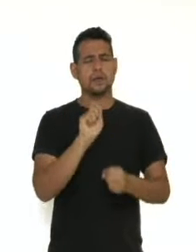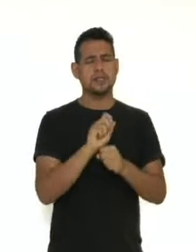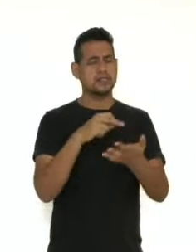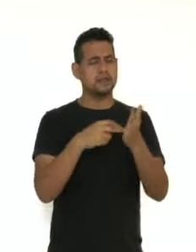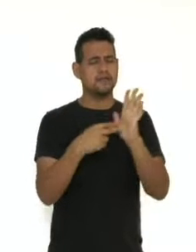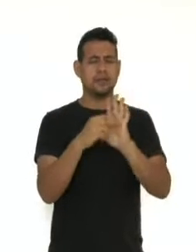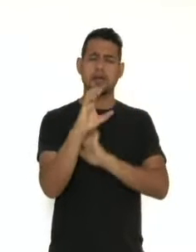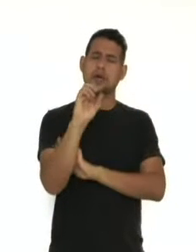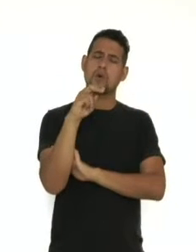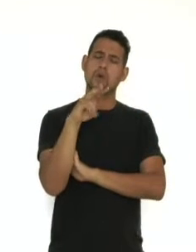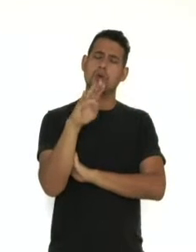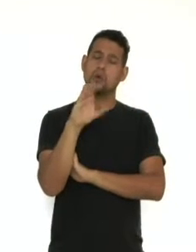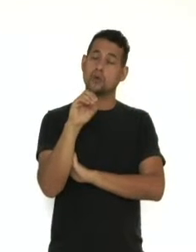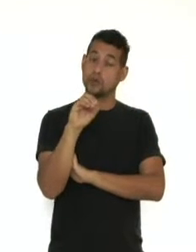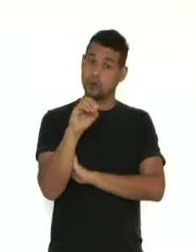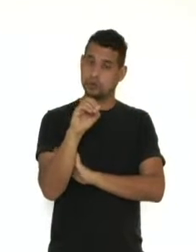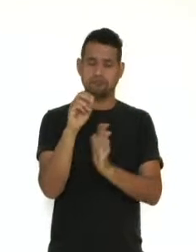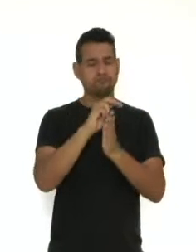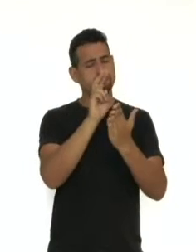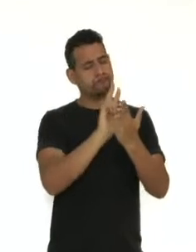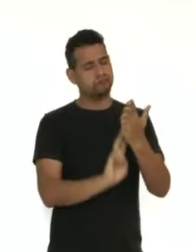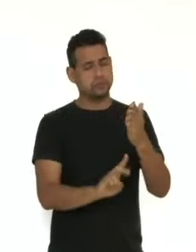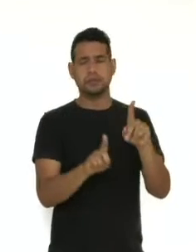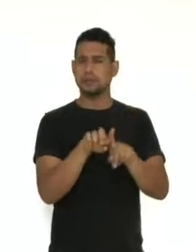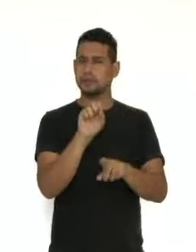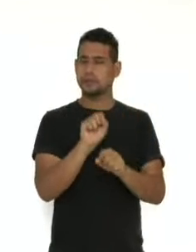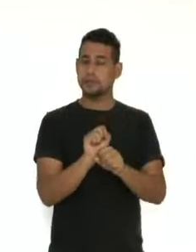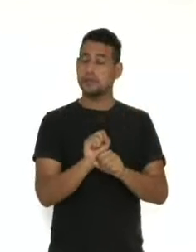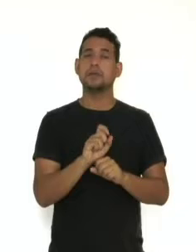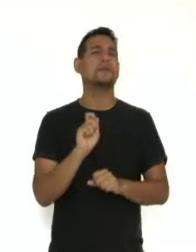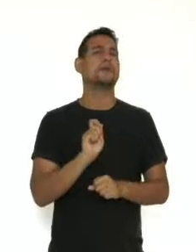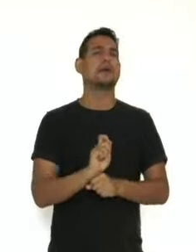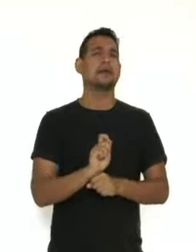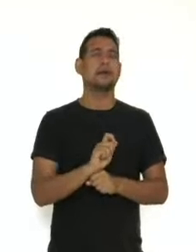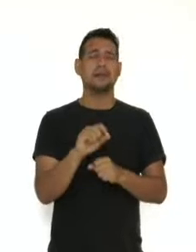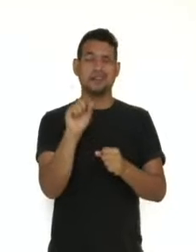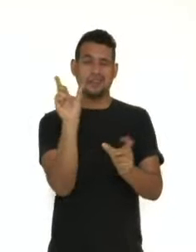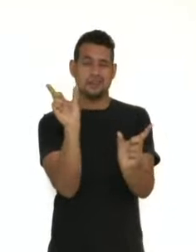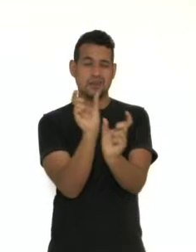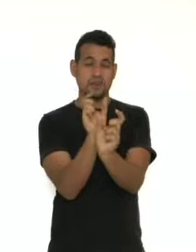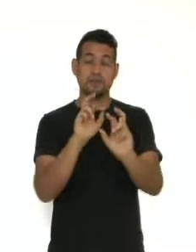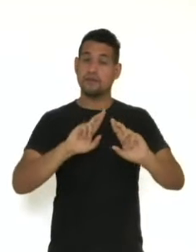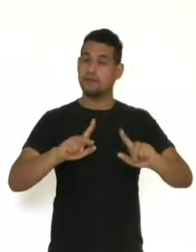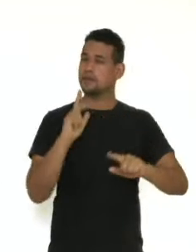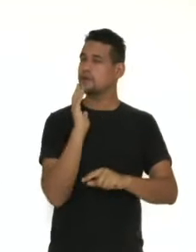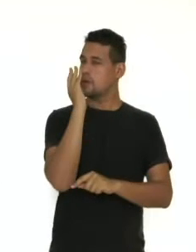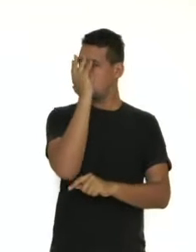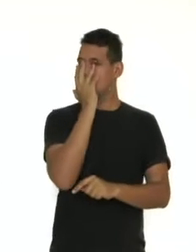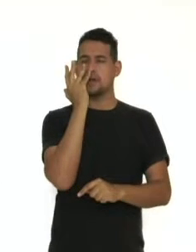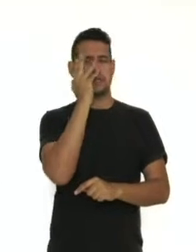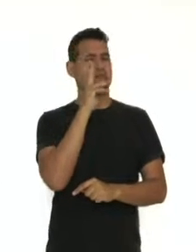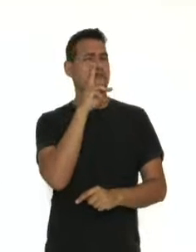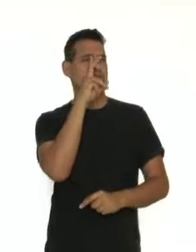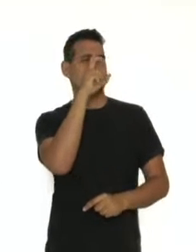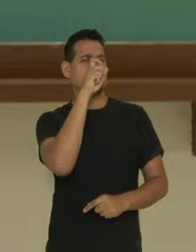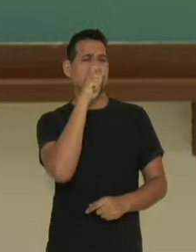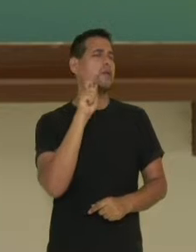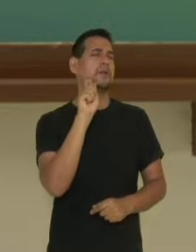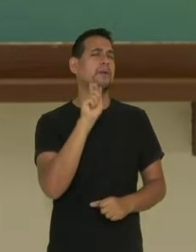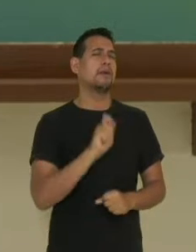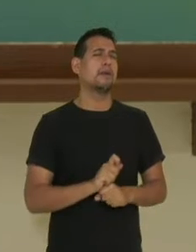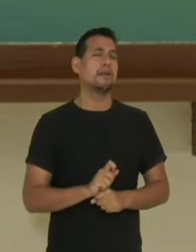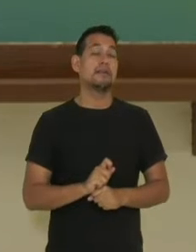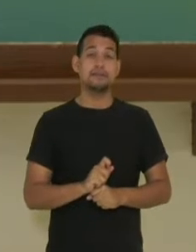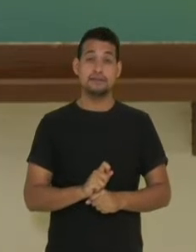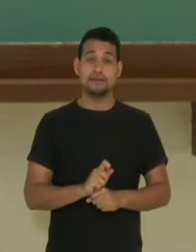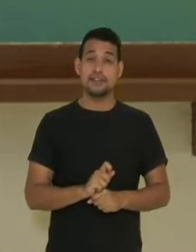conto. Uma narrativa ficcional mais curta que o romance, mais densa que